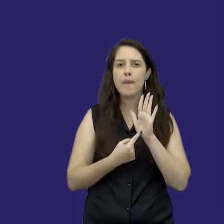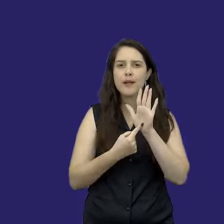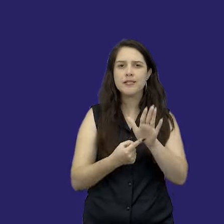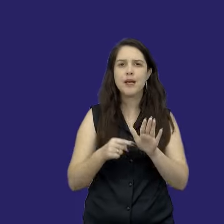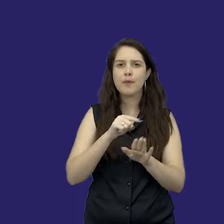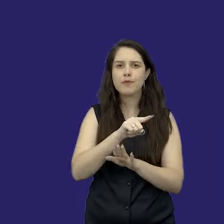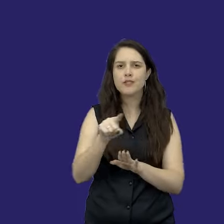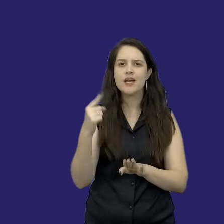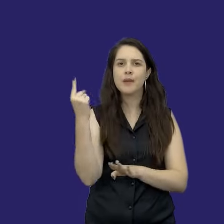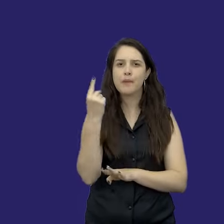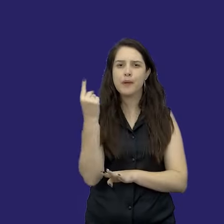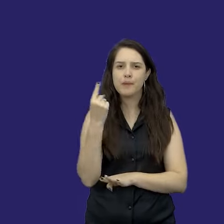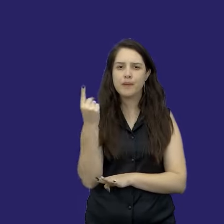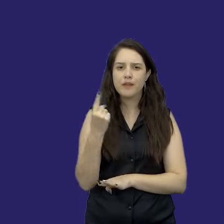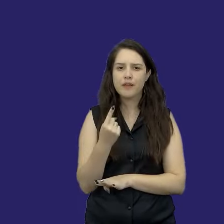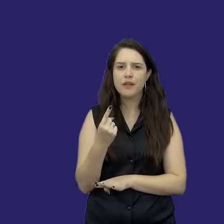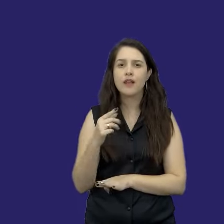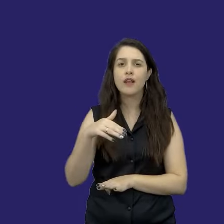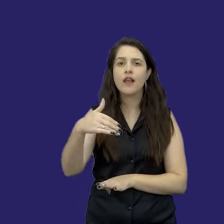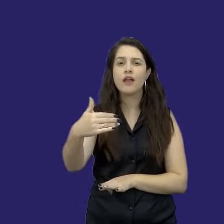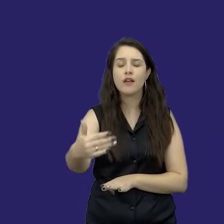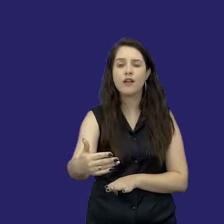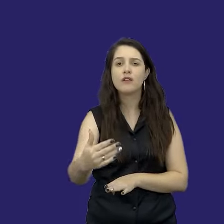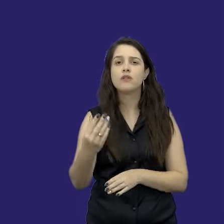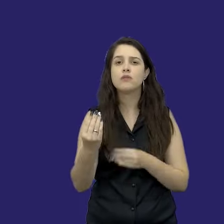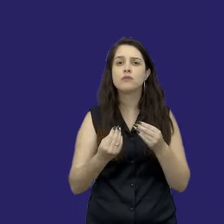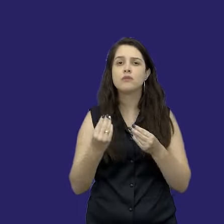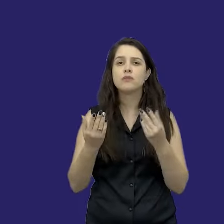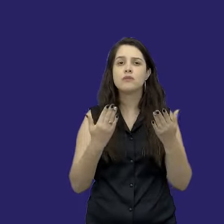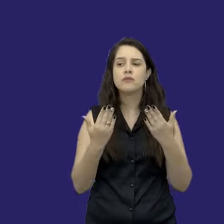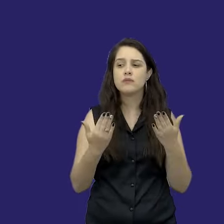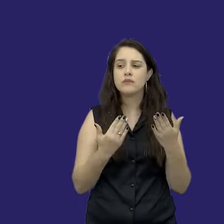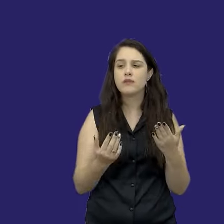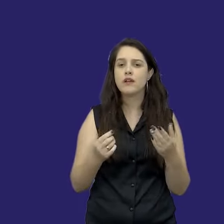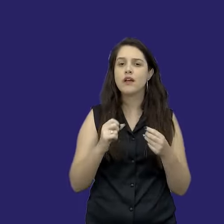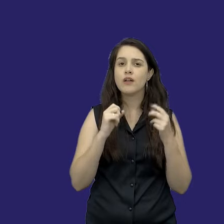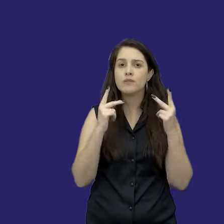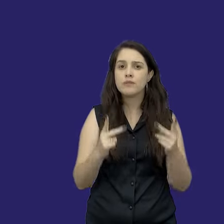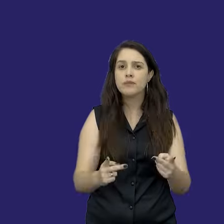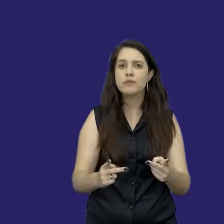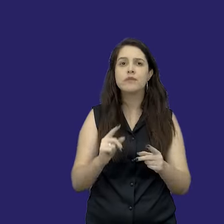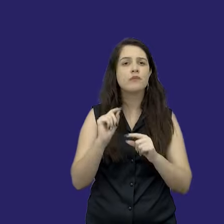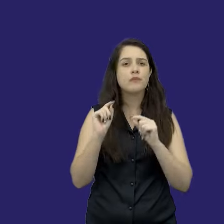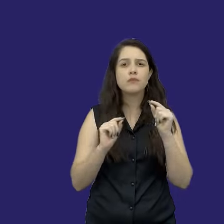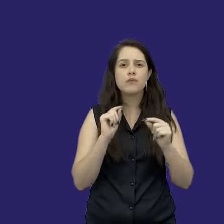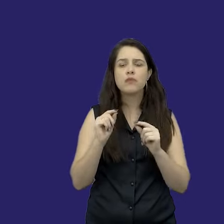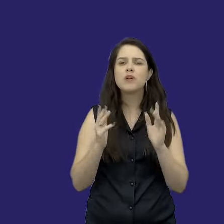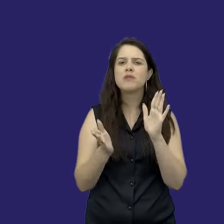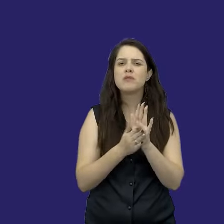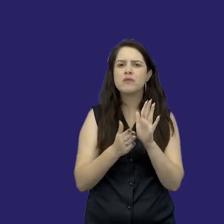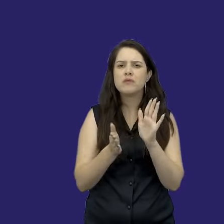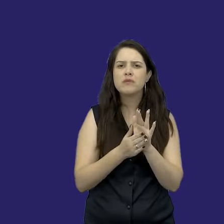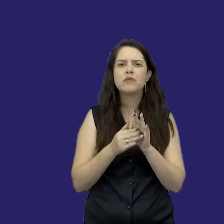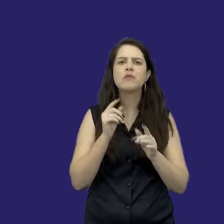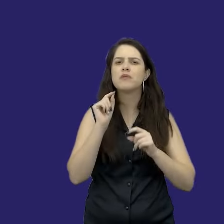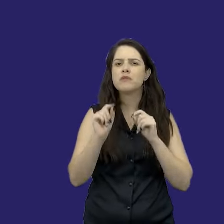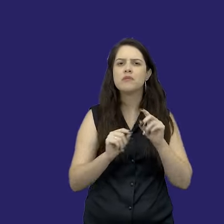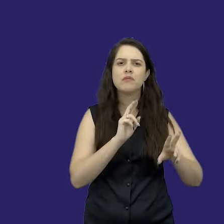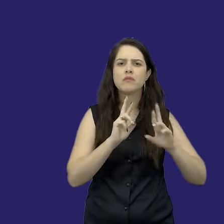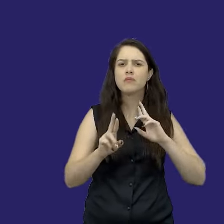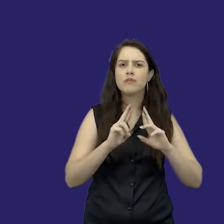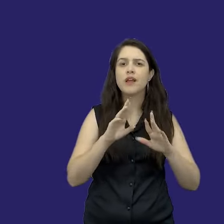vocês primeiro a matriz de habilidades, né? Eu quero revisitar o que está propondo lá na nossa